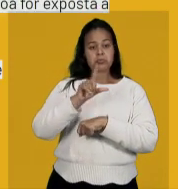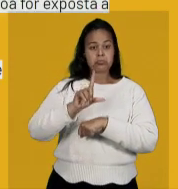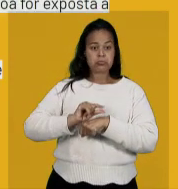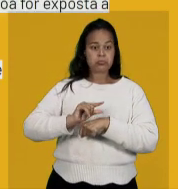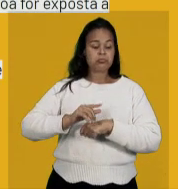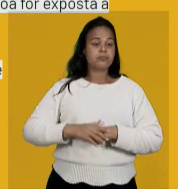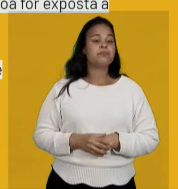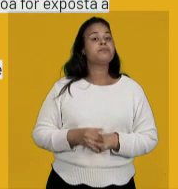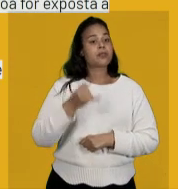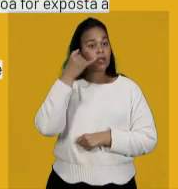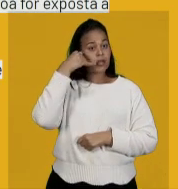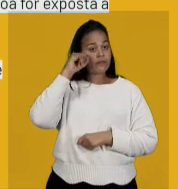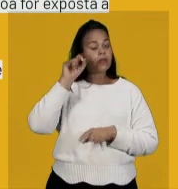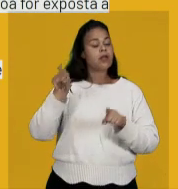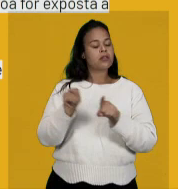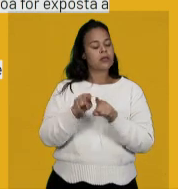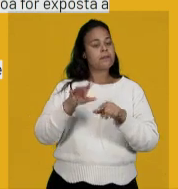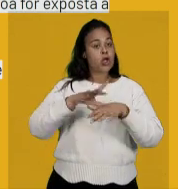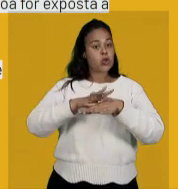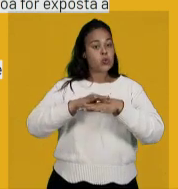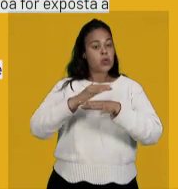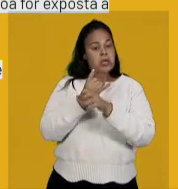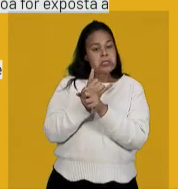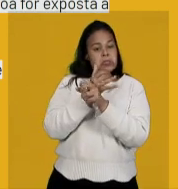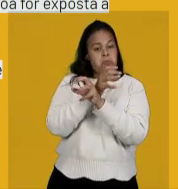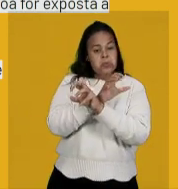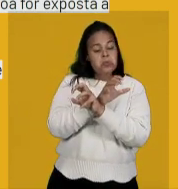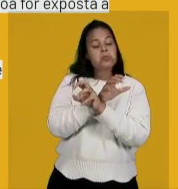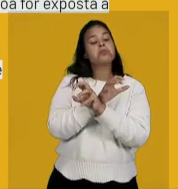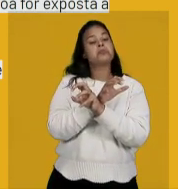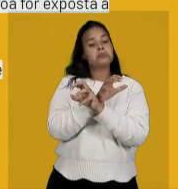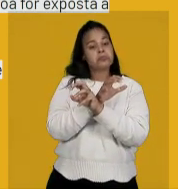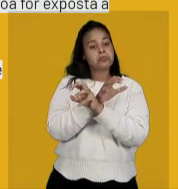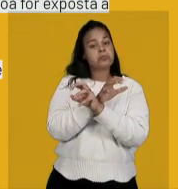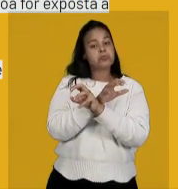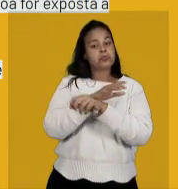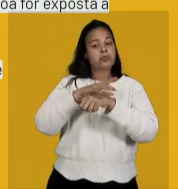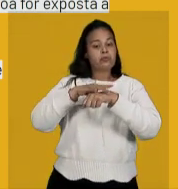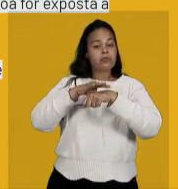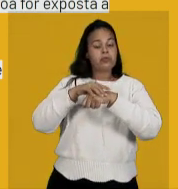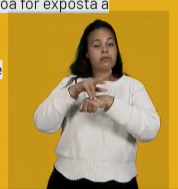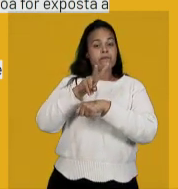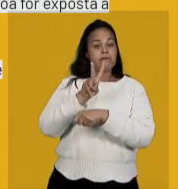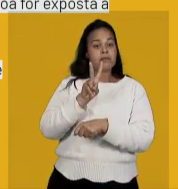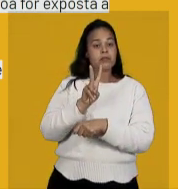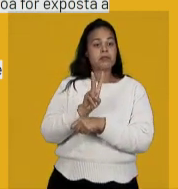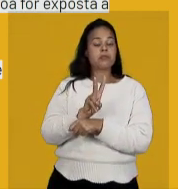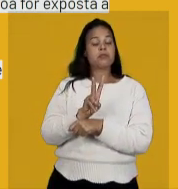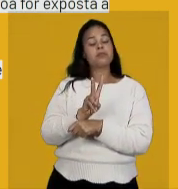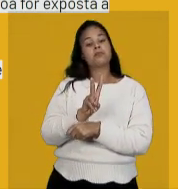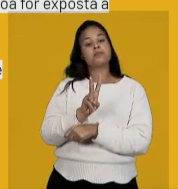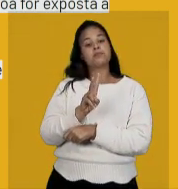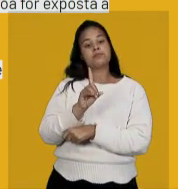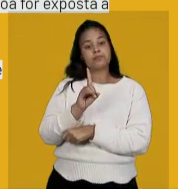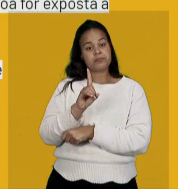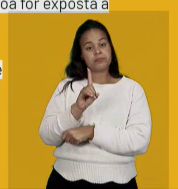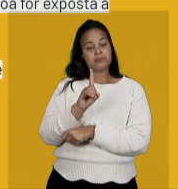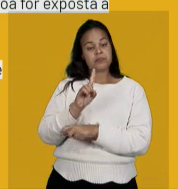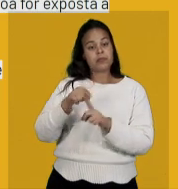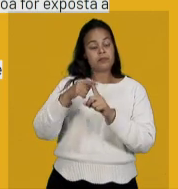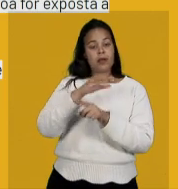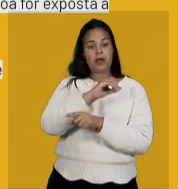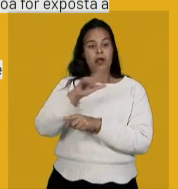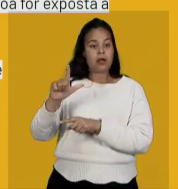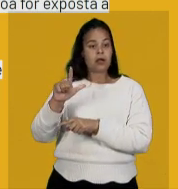Ajuda a prevenir osteoporose, raquitismo, também a vitamina D, tanto a vitamina D quanto o cálcio